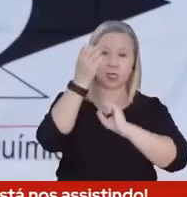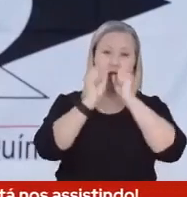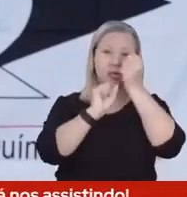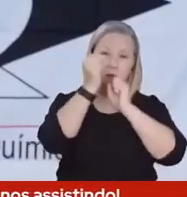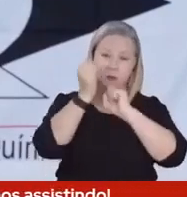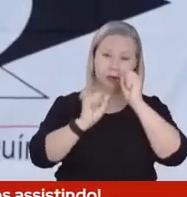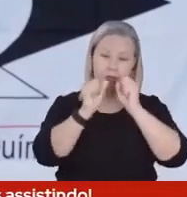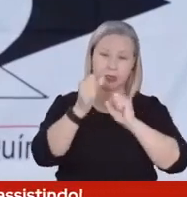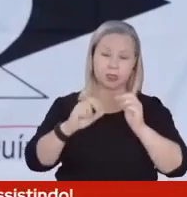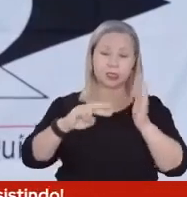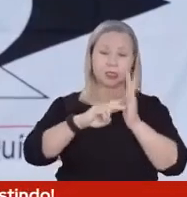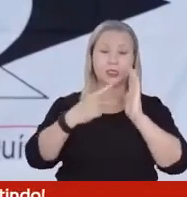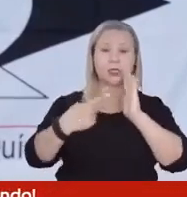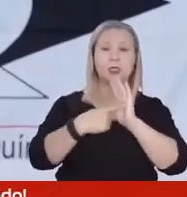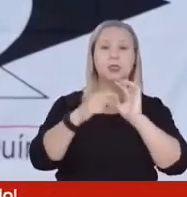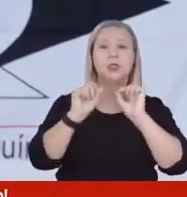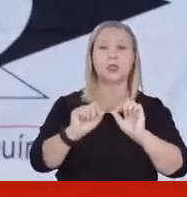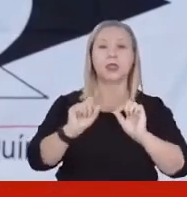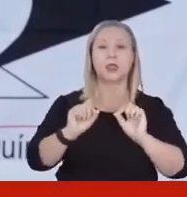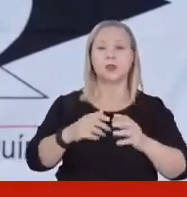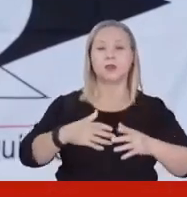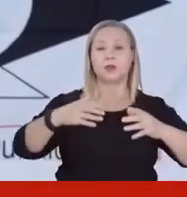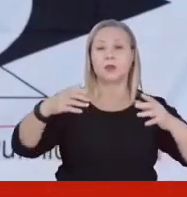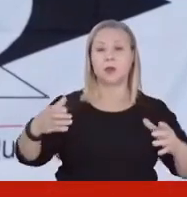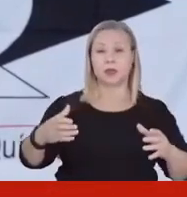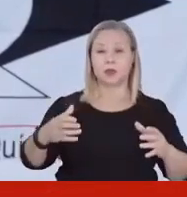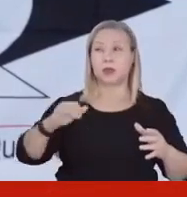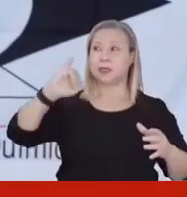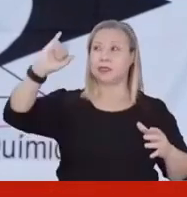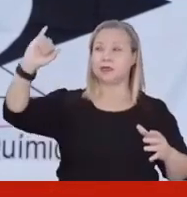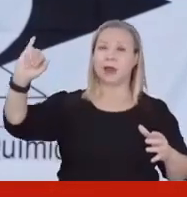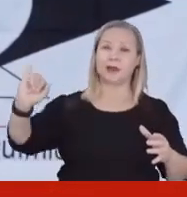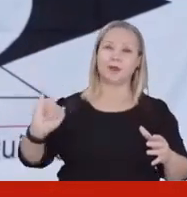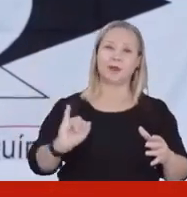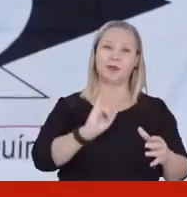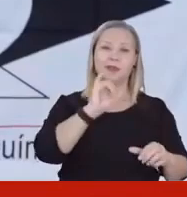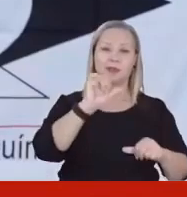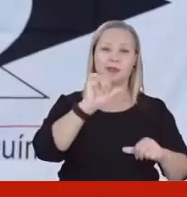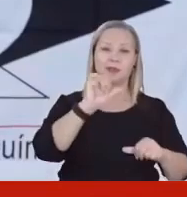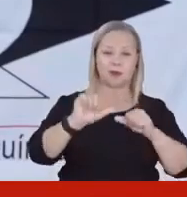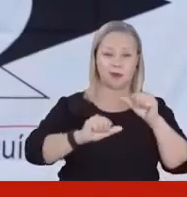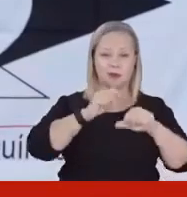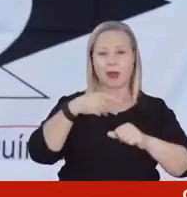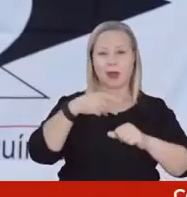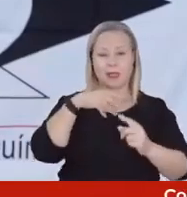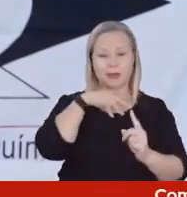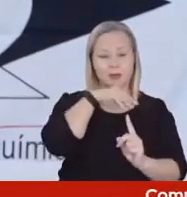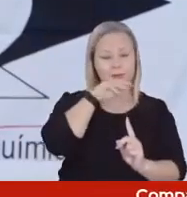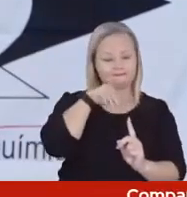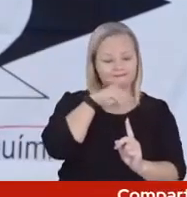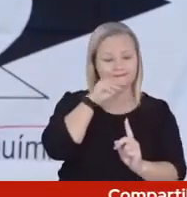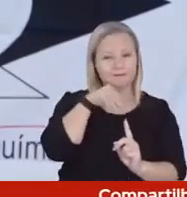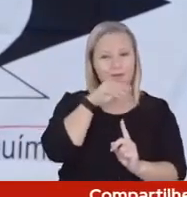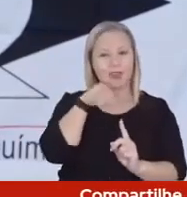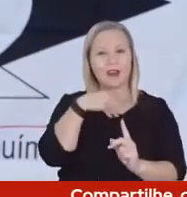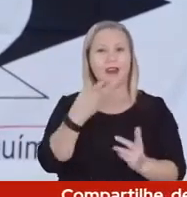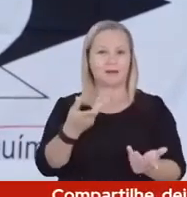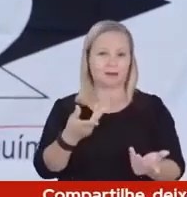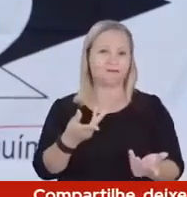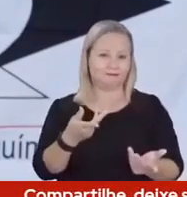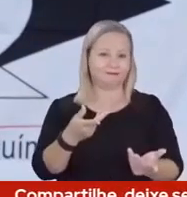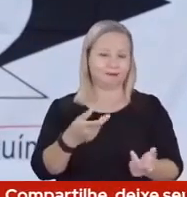mais espaço para as importações e tornar o país mais vulnerável aos preços internacionais. Isso reflete